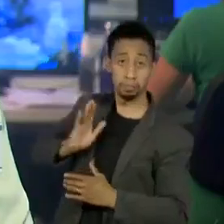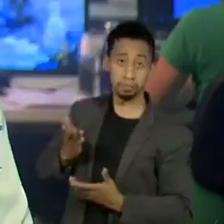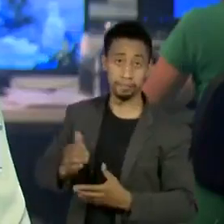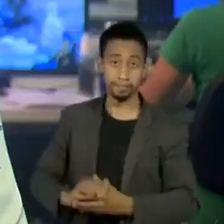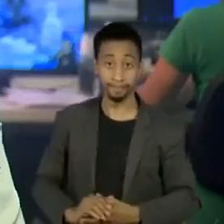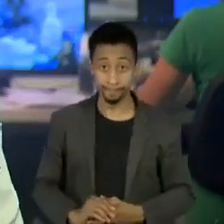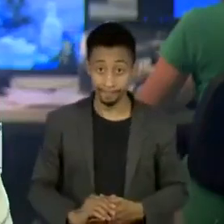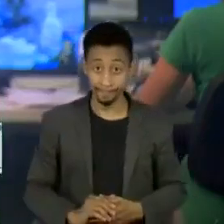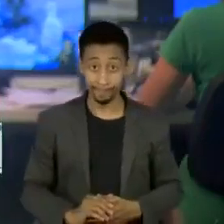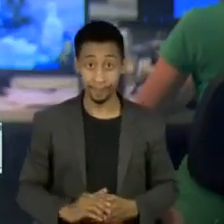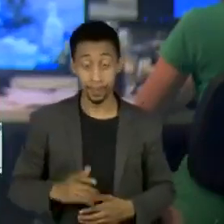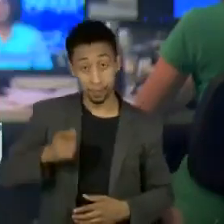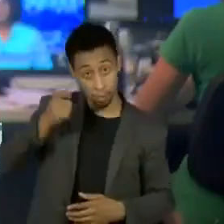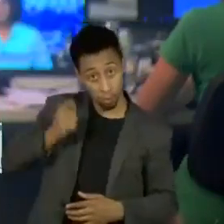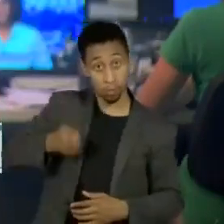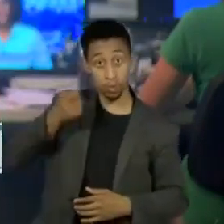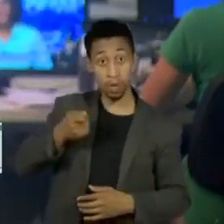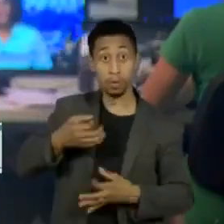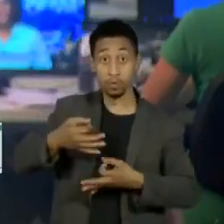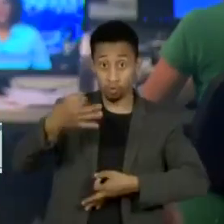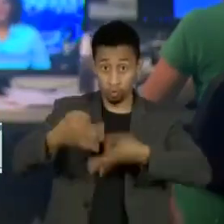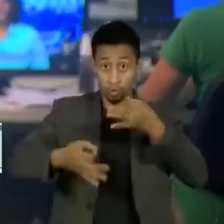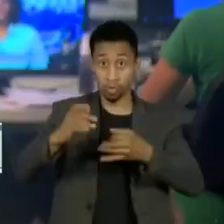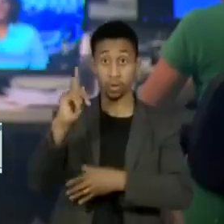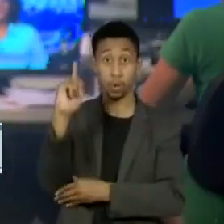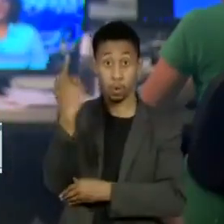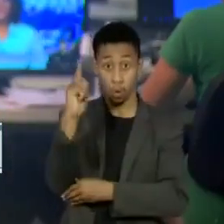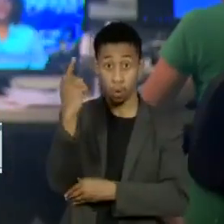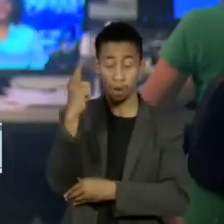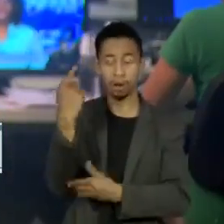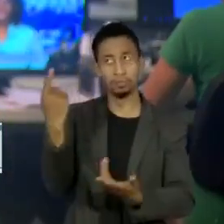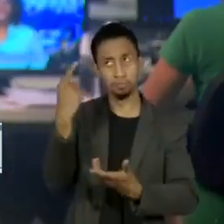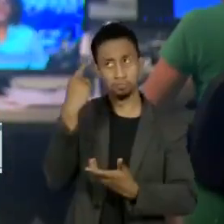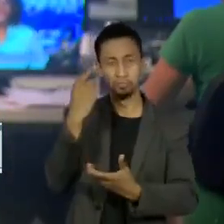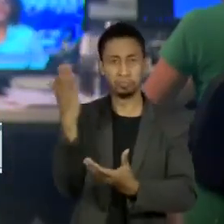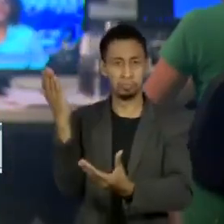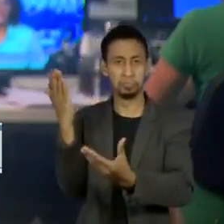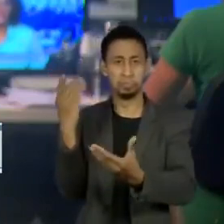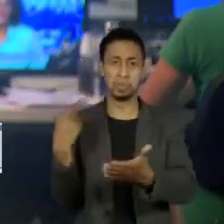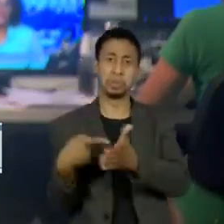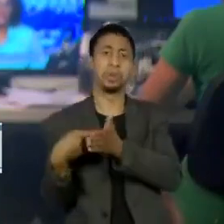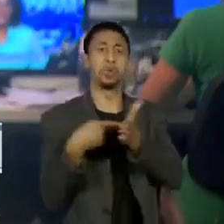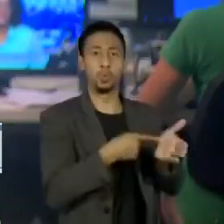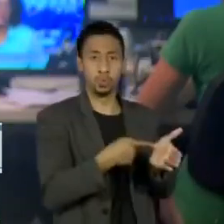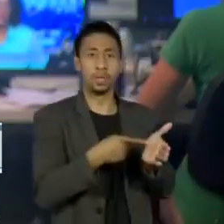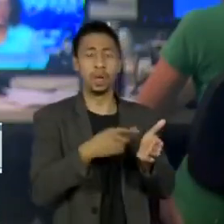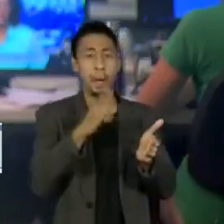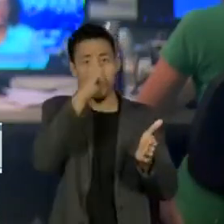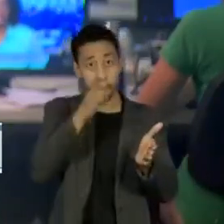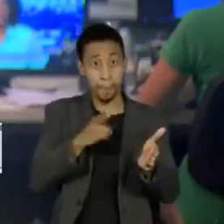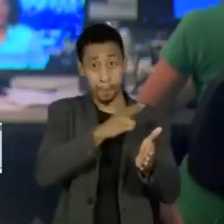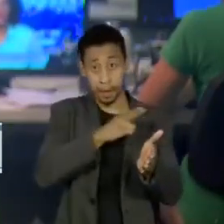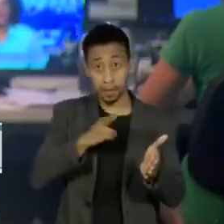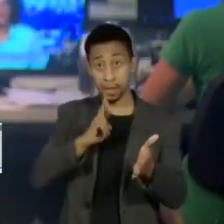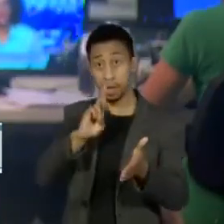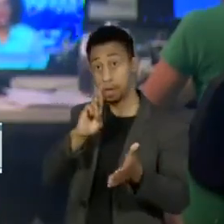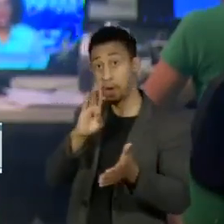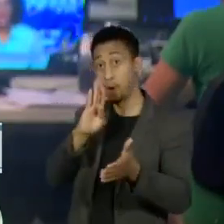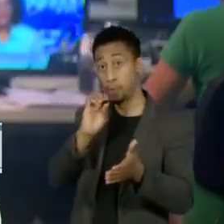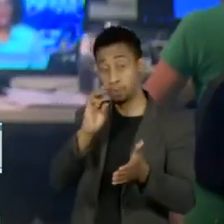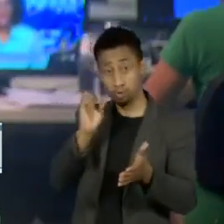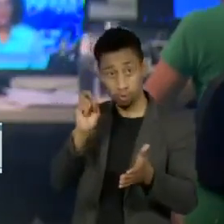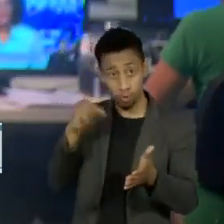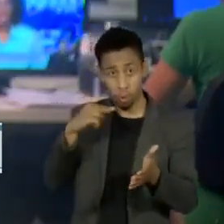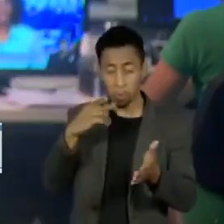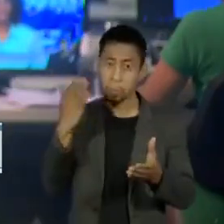o Tribunal de Justiça de Goiás decide arquivar denúncia contra o Padre Robson acusado de lavagem